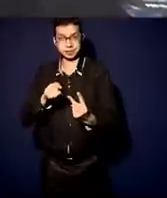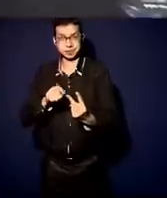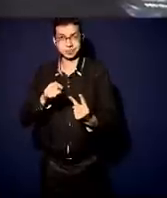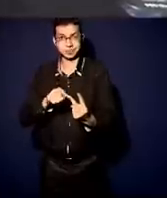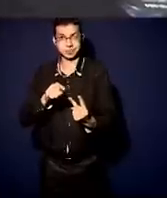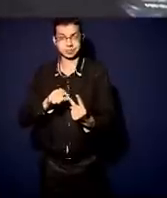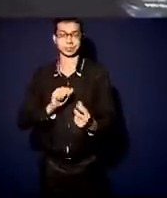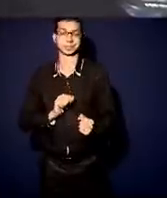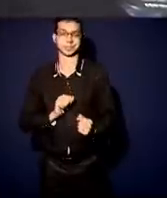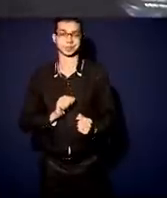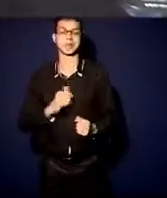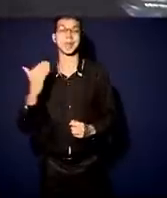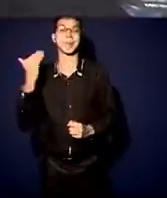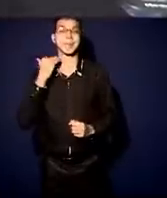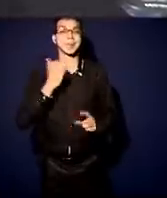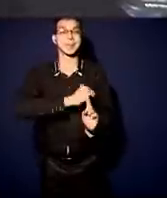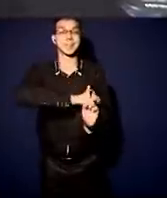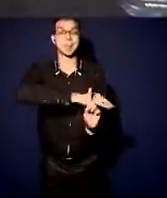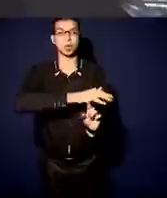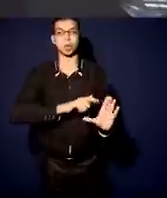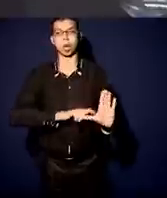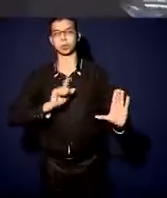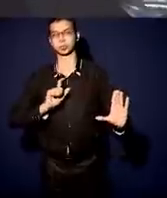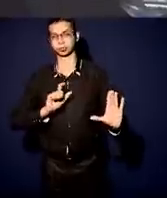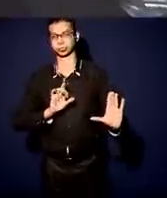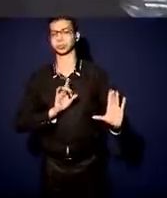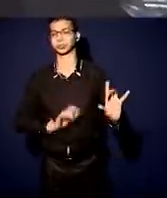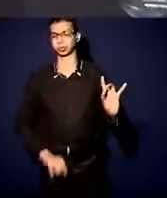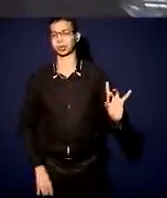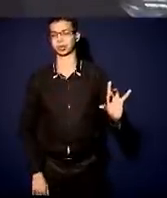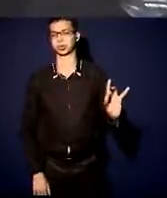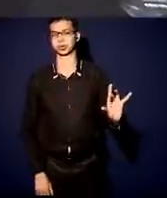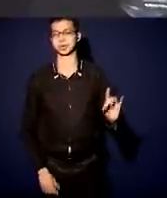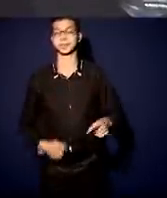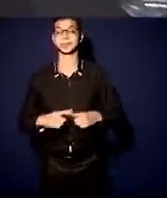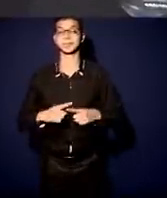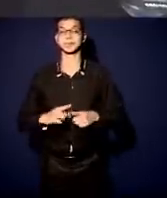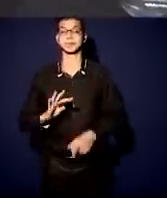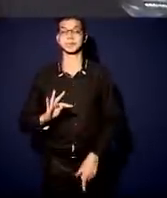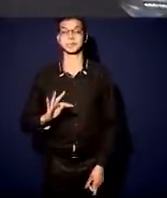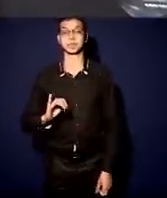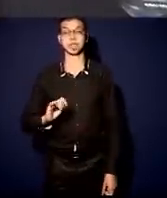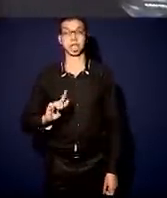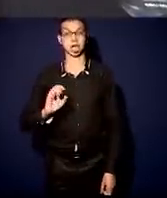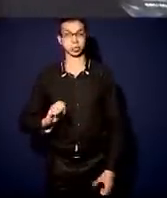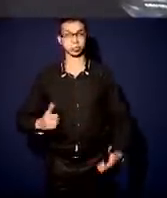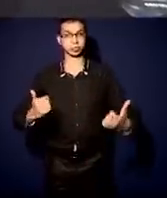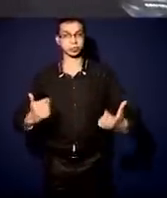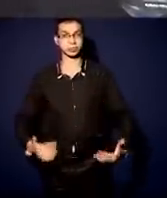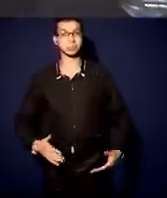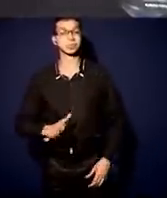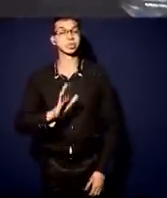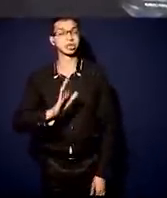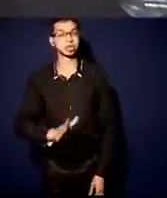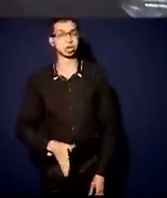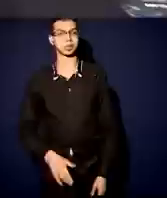como o Tiago já sugeriu você pode evidentemente